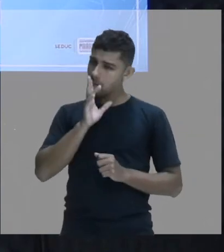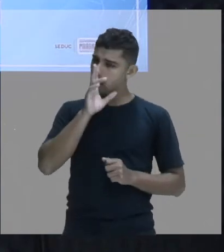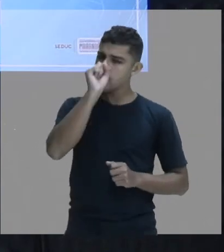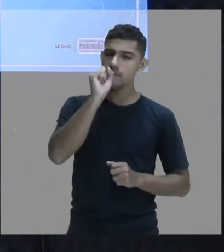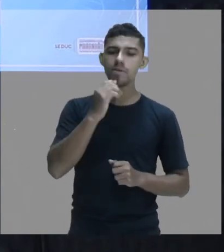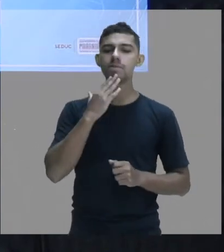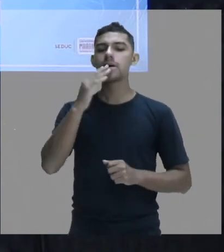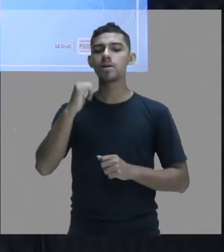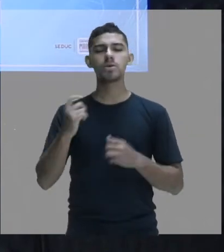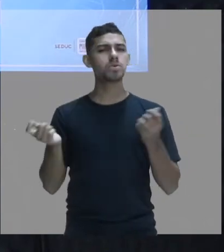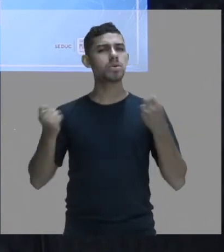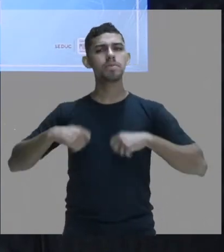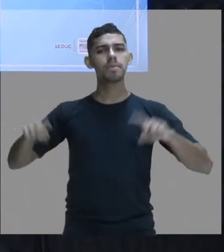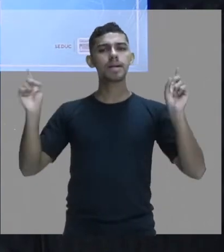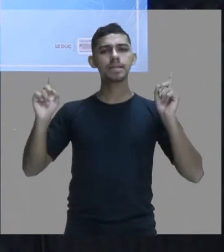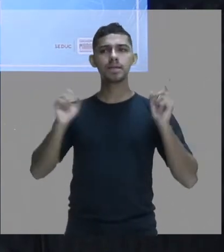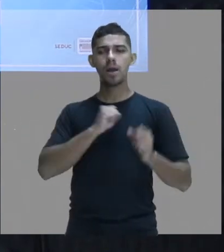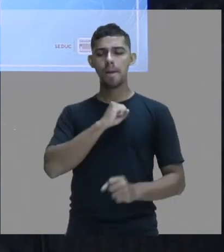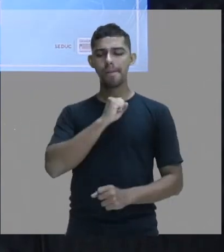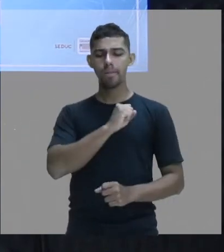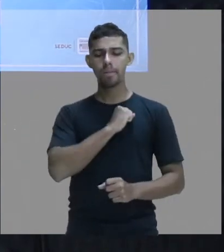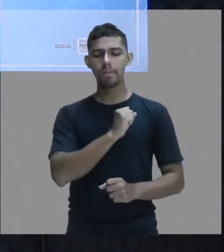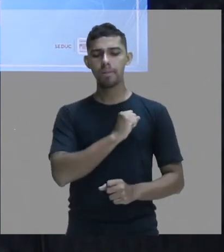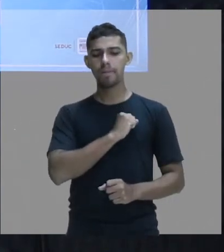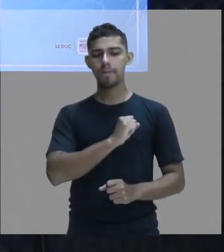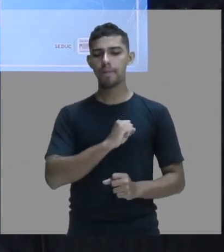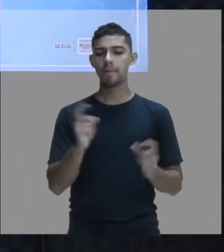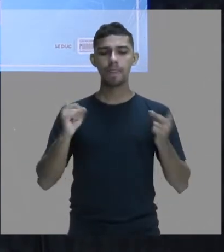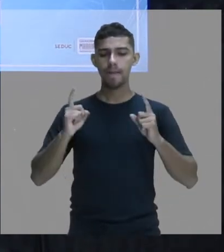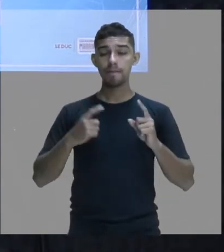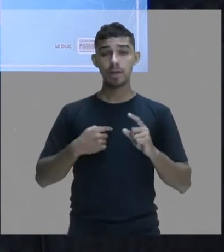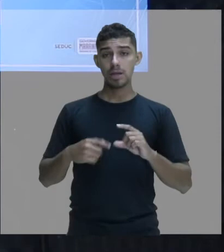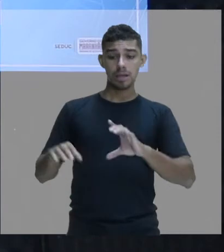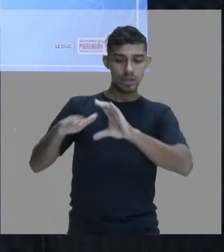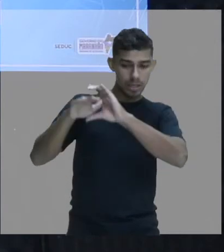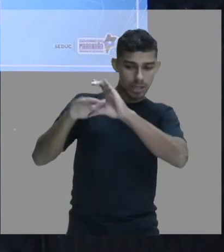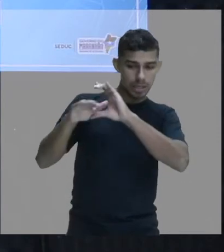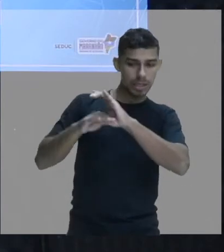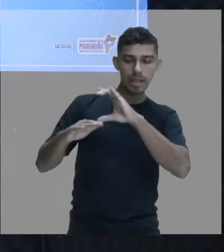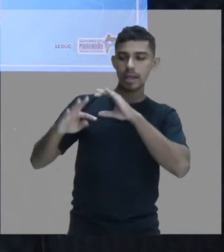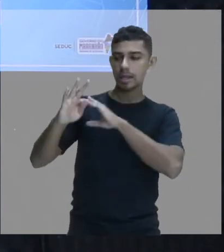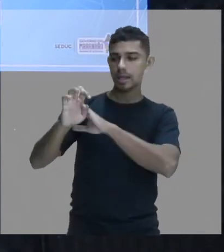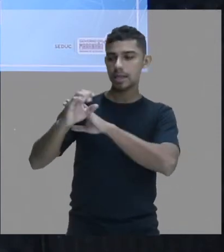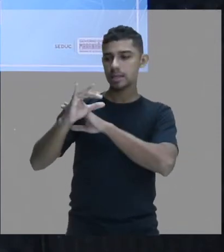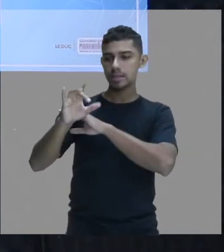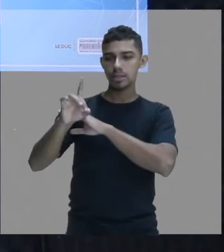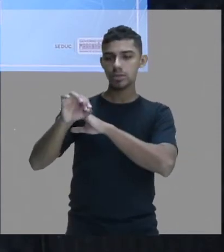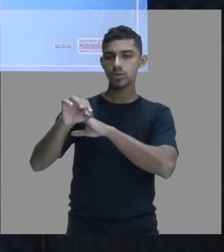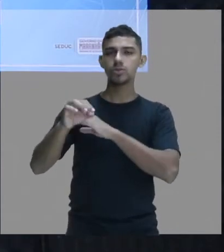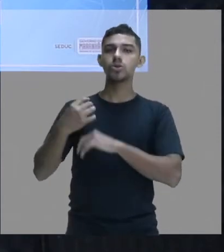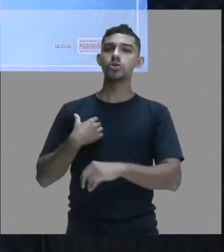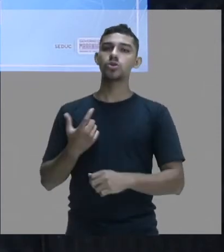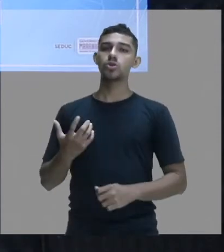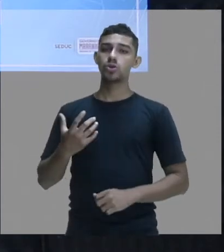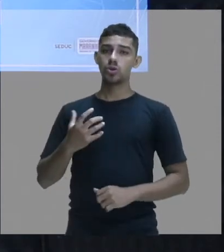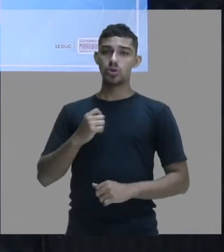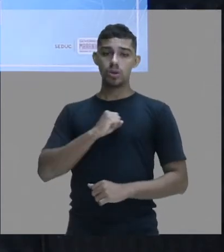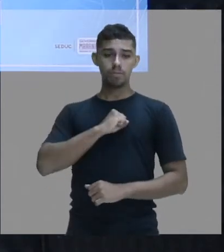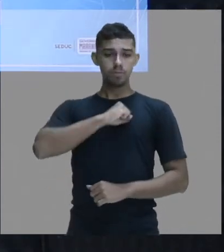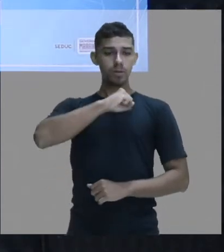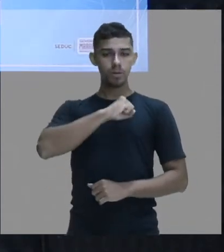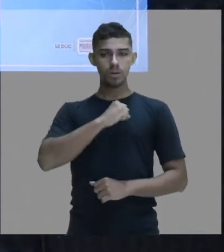eficiente. Então, ele não vai precisar bater mais vezes para oxigenar os tecidos do meu corpo. Às vezes, uma